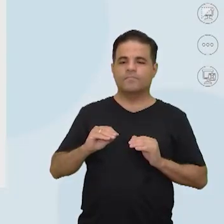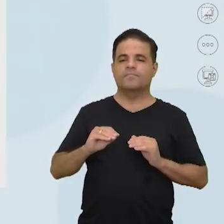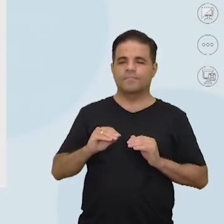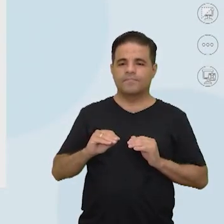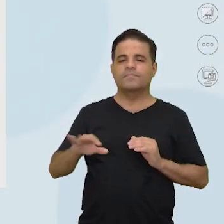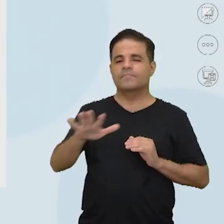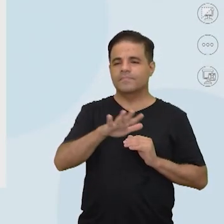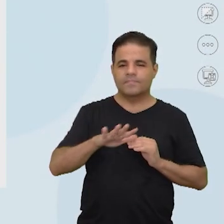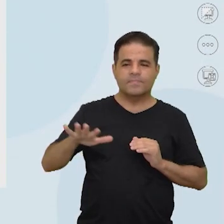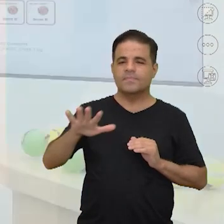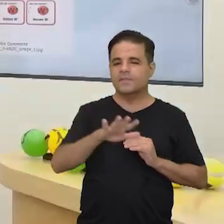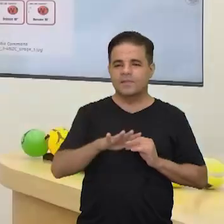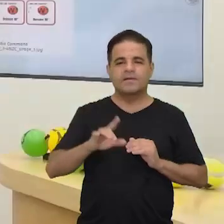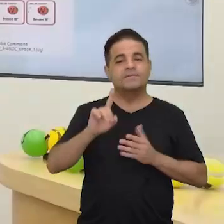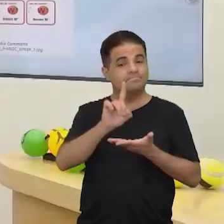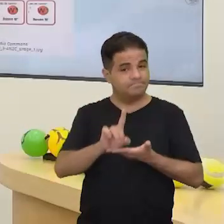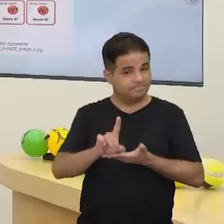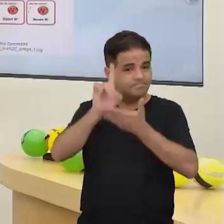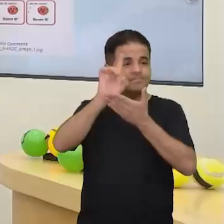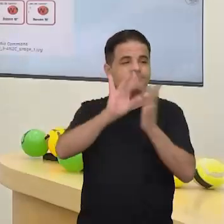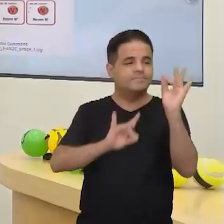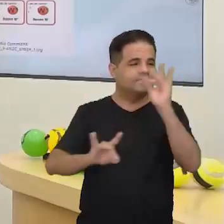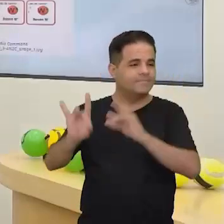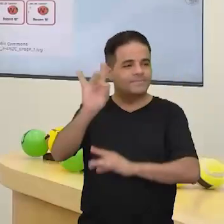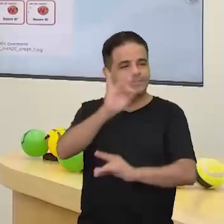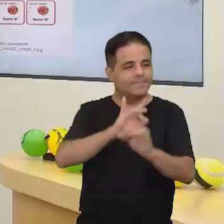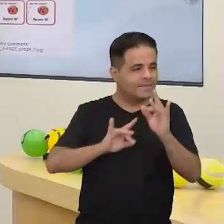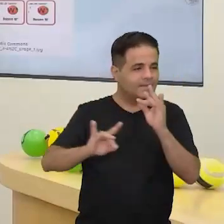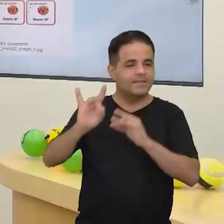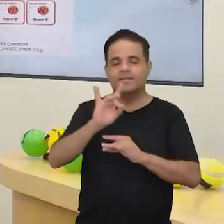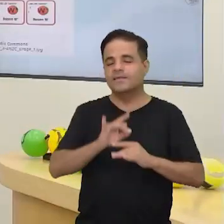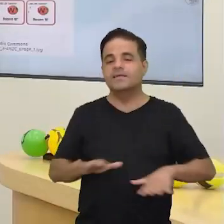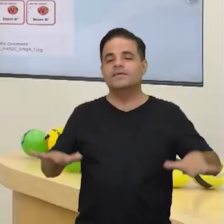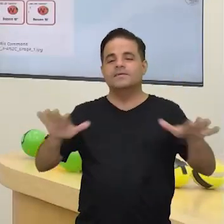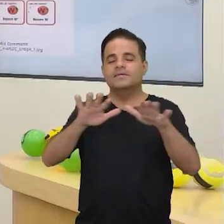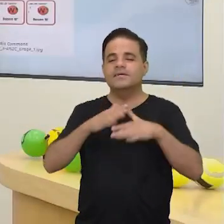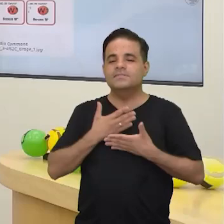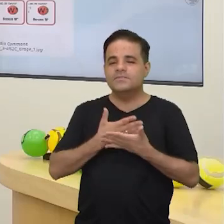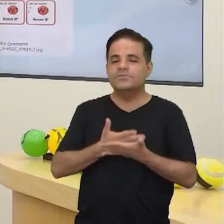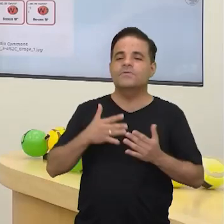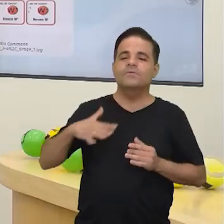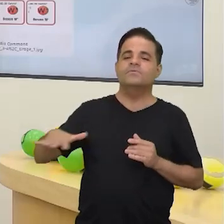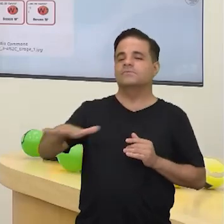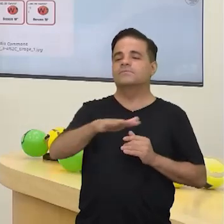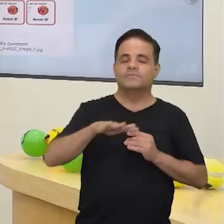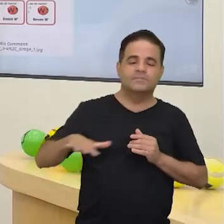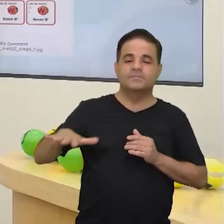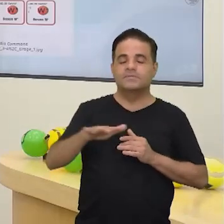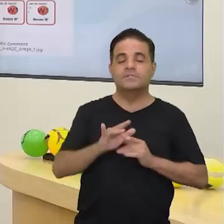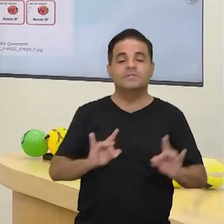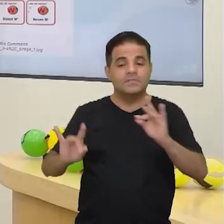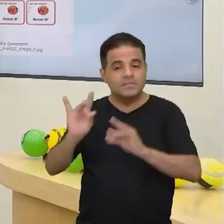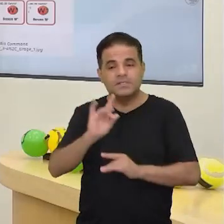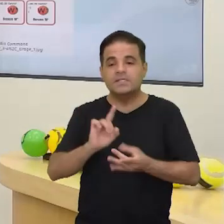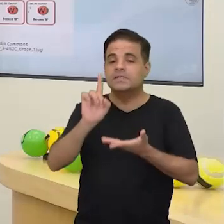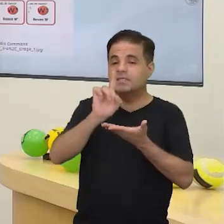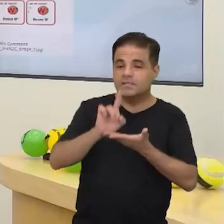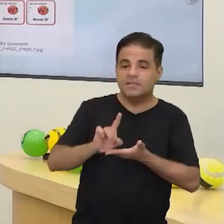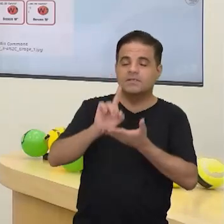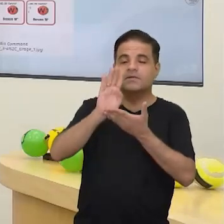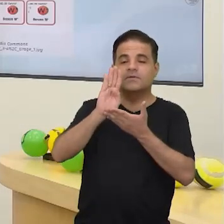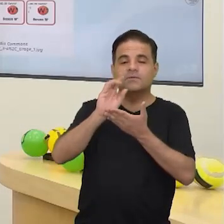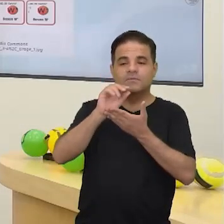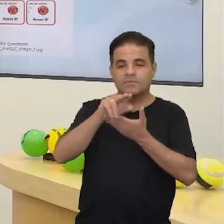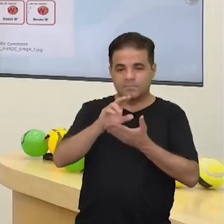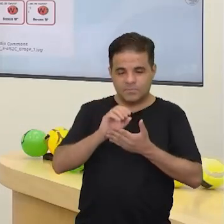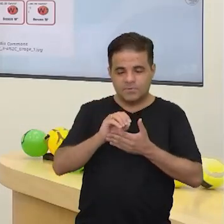pessoal falou, partícula de Deus, né? Que foi observada aí. Depois ele ganhou também um Nobel sobre essa questão da partícula, né? O bóson de